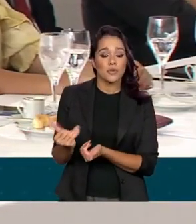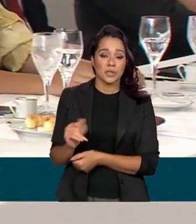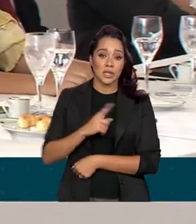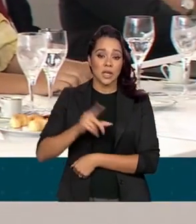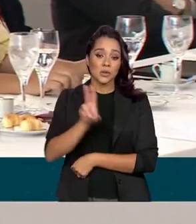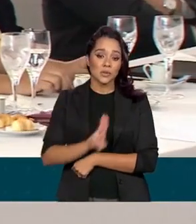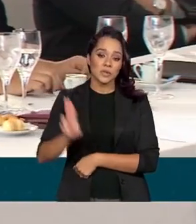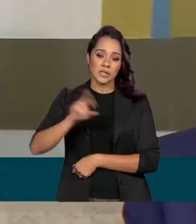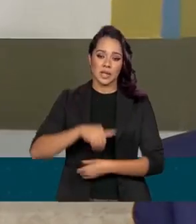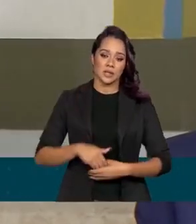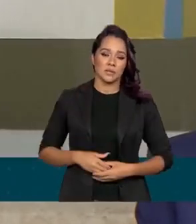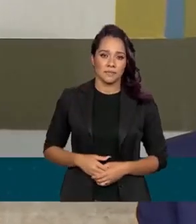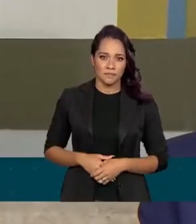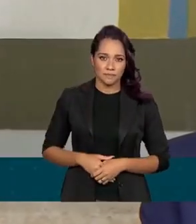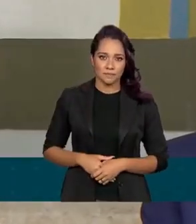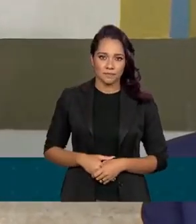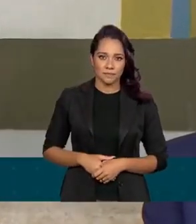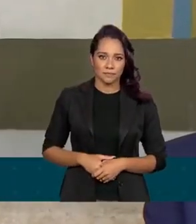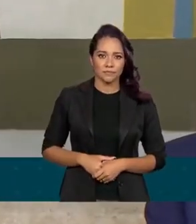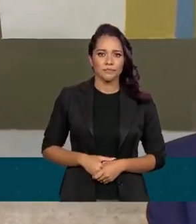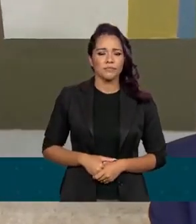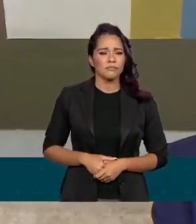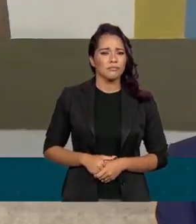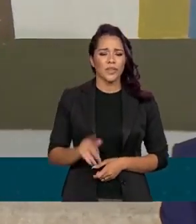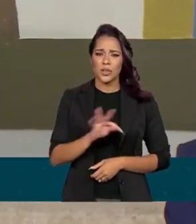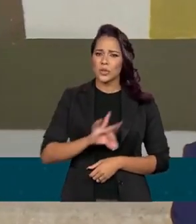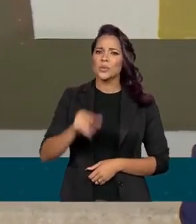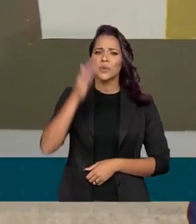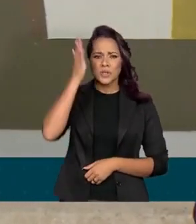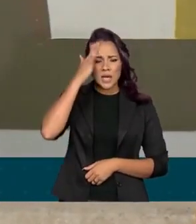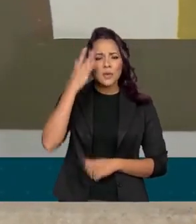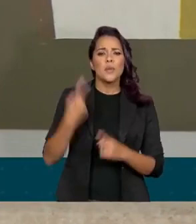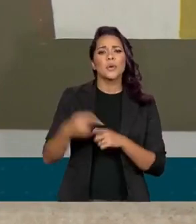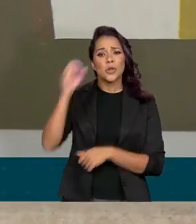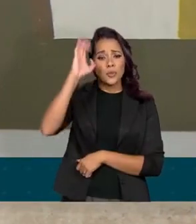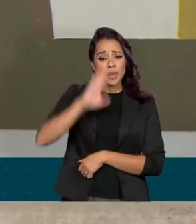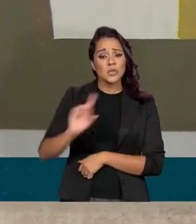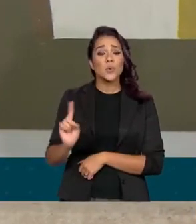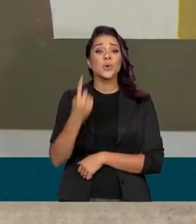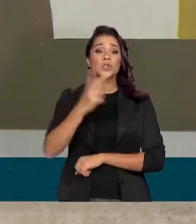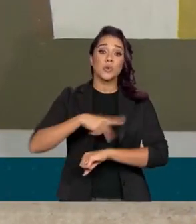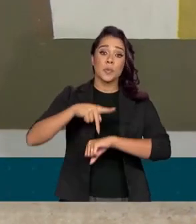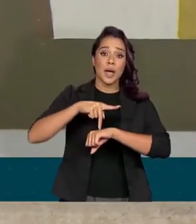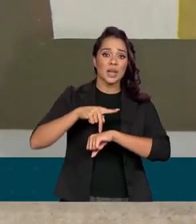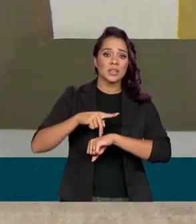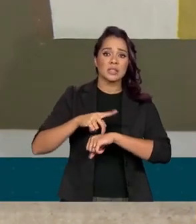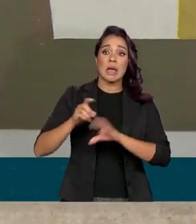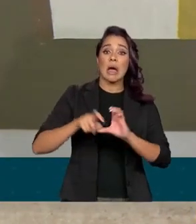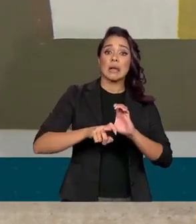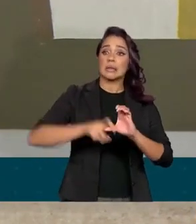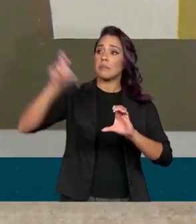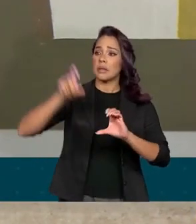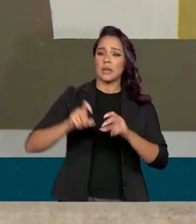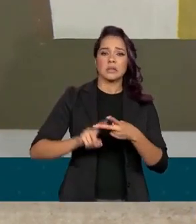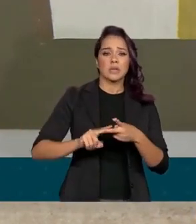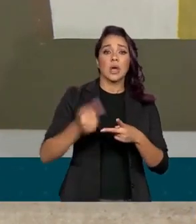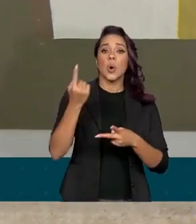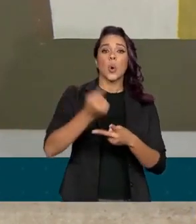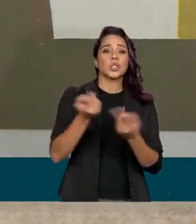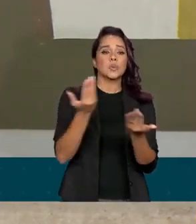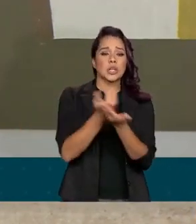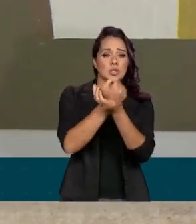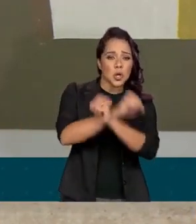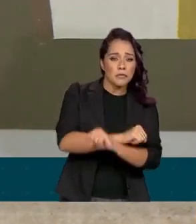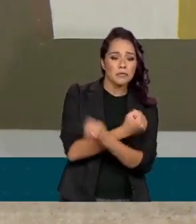estão na universidade. Todos nós sabemos por que o Brasil foi o último país a fazer a independência, o último a abolir a